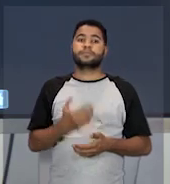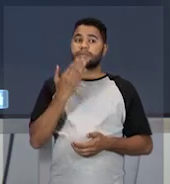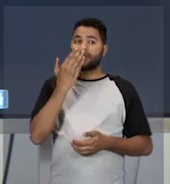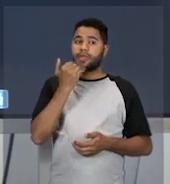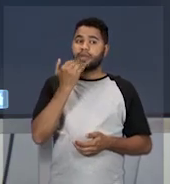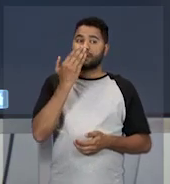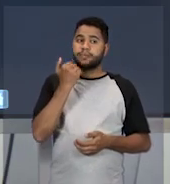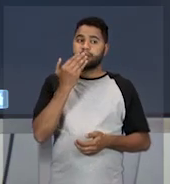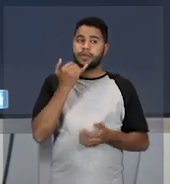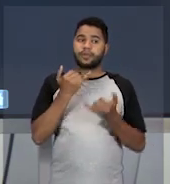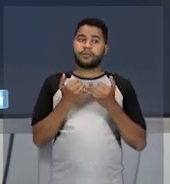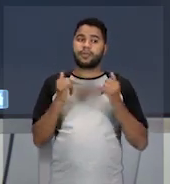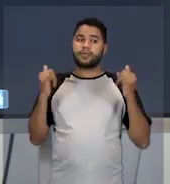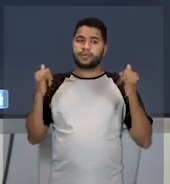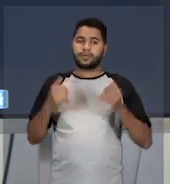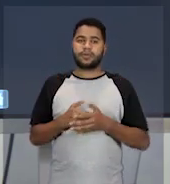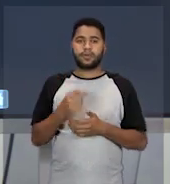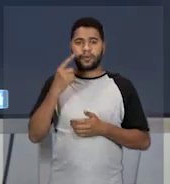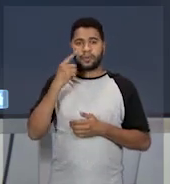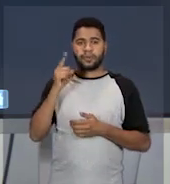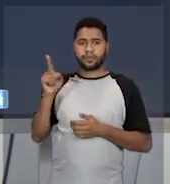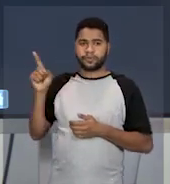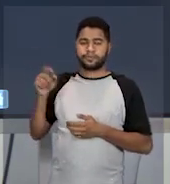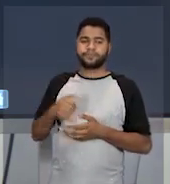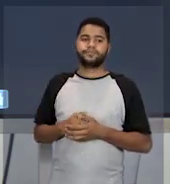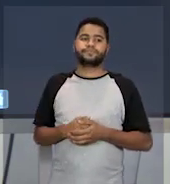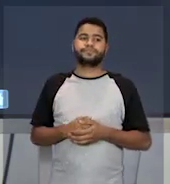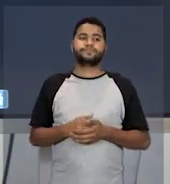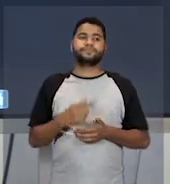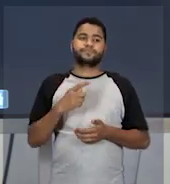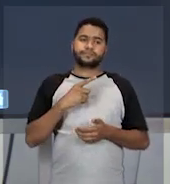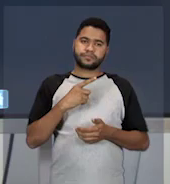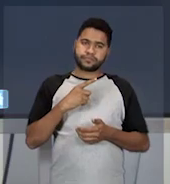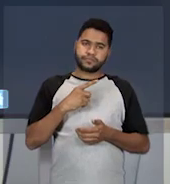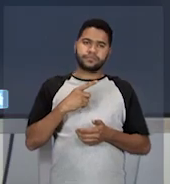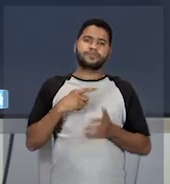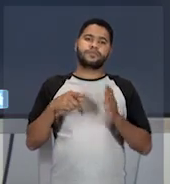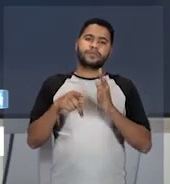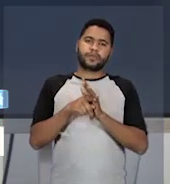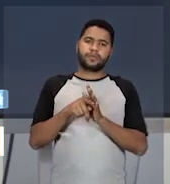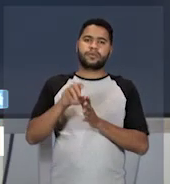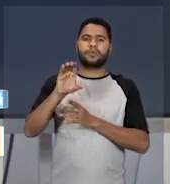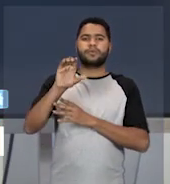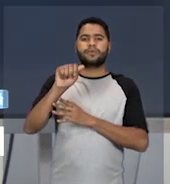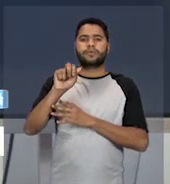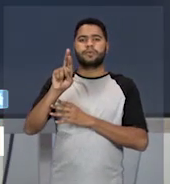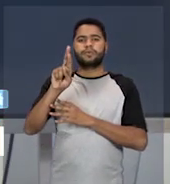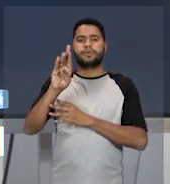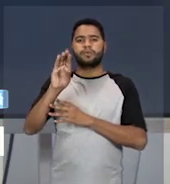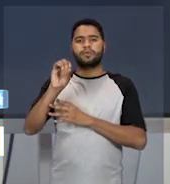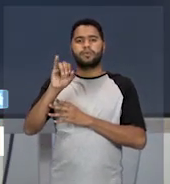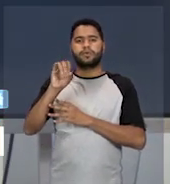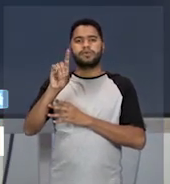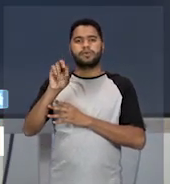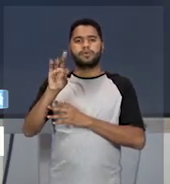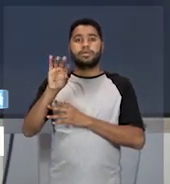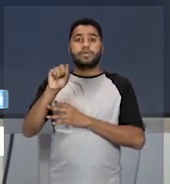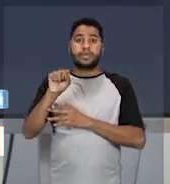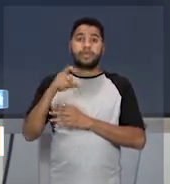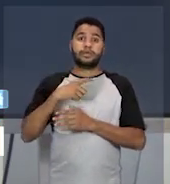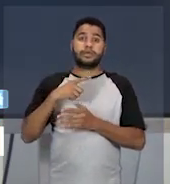Alimentos energéticos. Falei com vocês. Além aí dos carboidratos, os lipídios, né? Que são